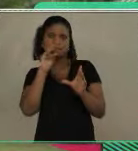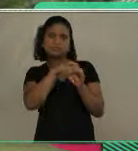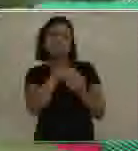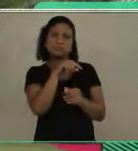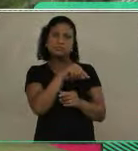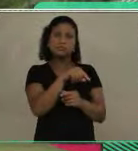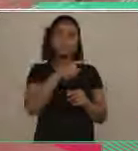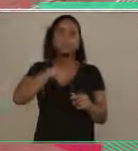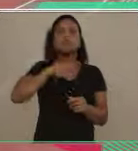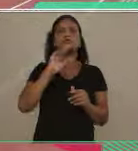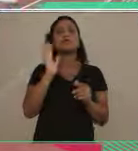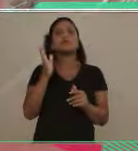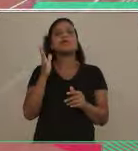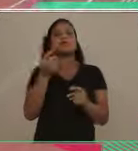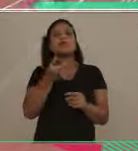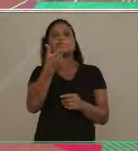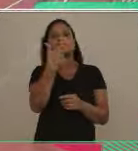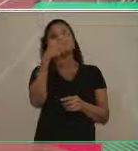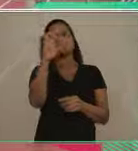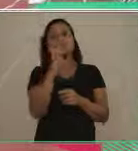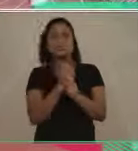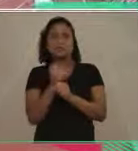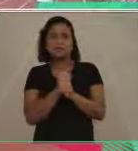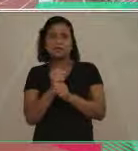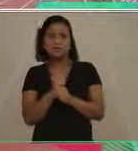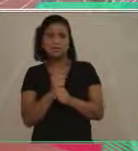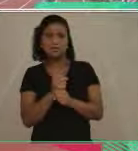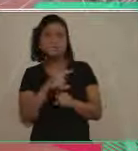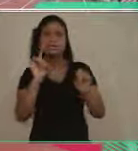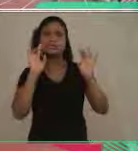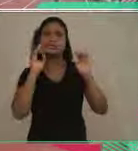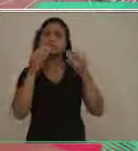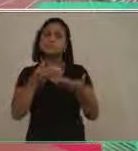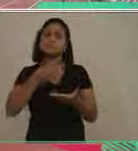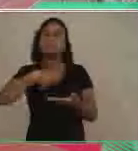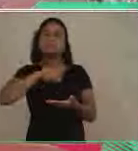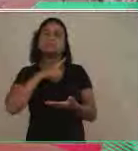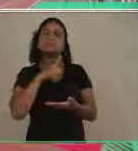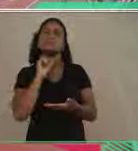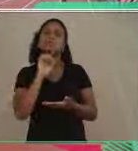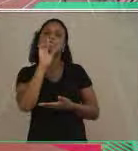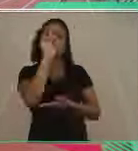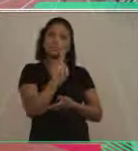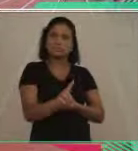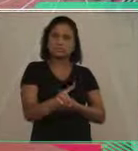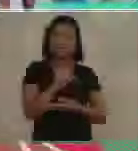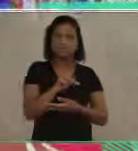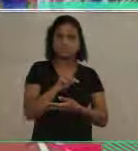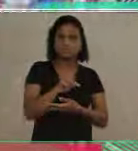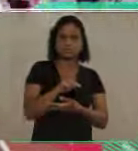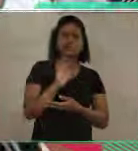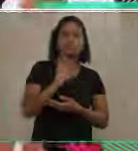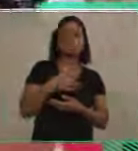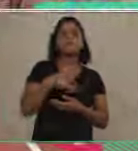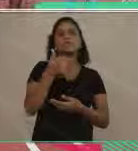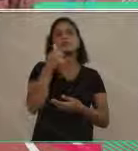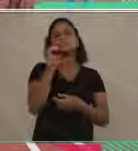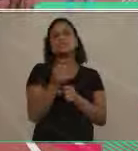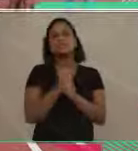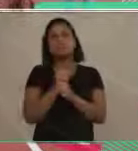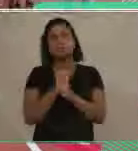anos. Esse trabalho específico já vai para 15 anos. Então essa troca acho que é positiva e que a gente